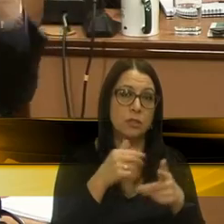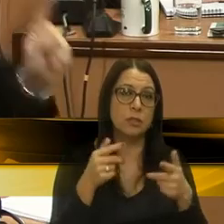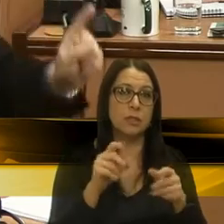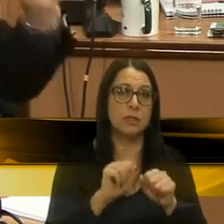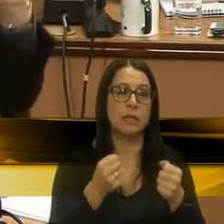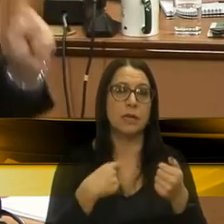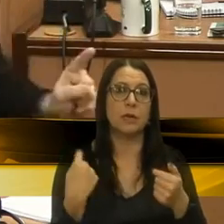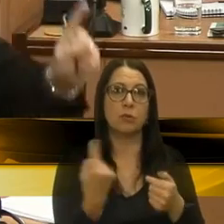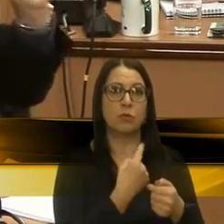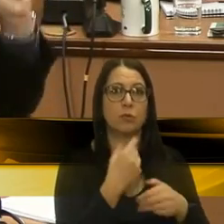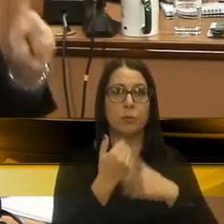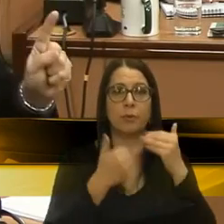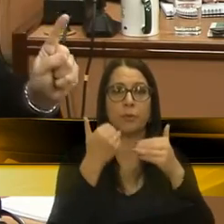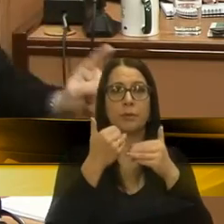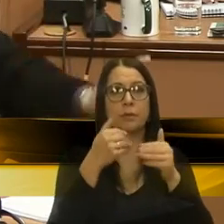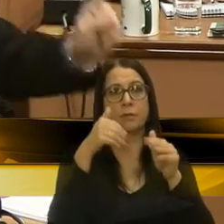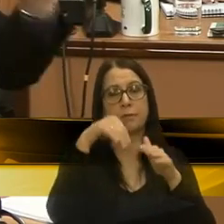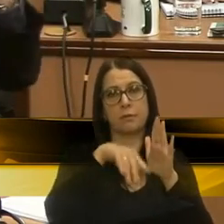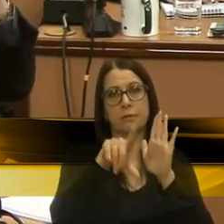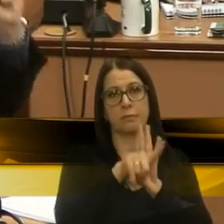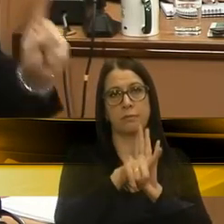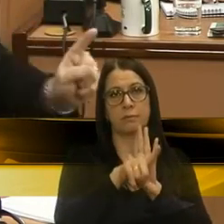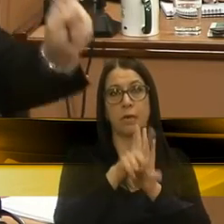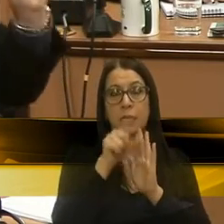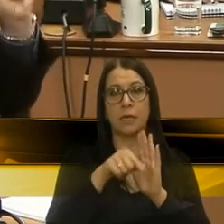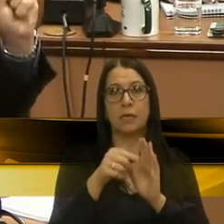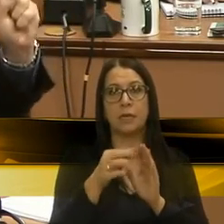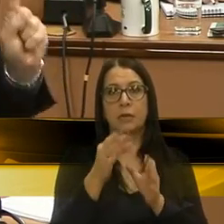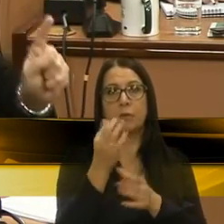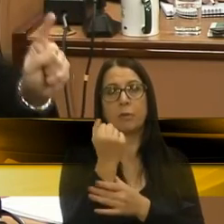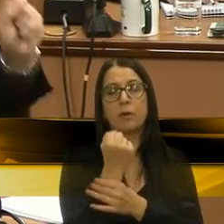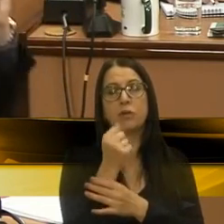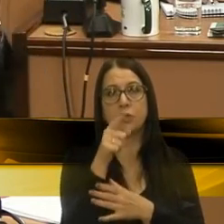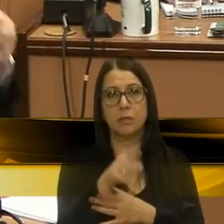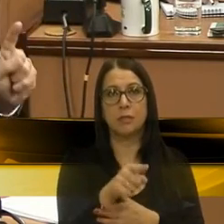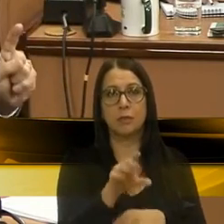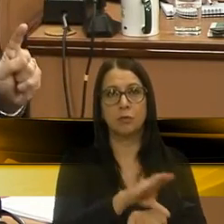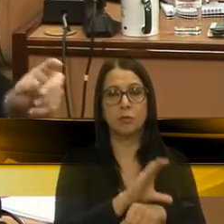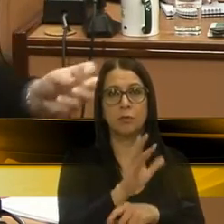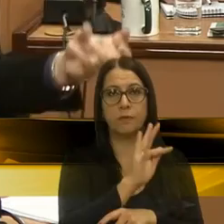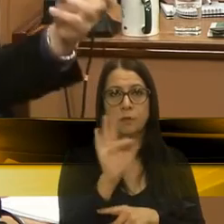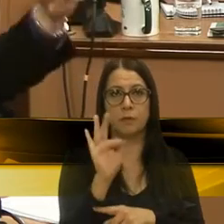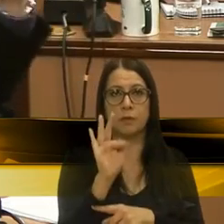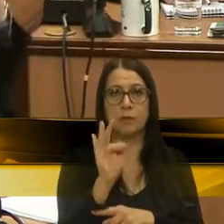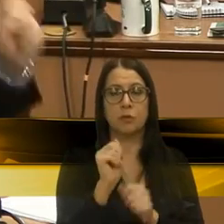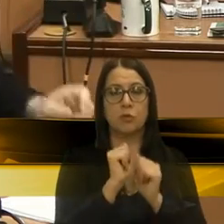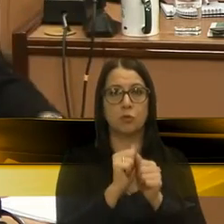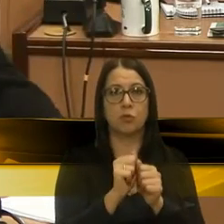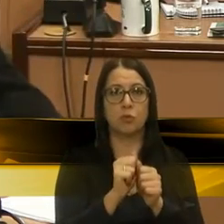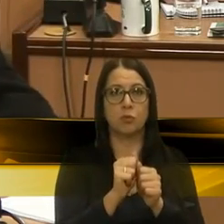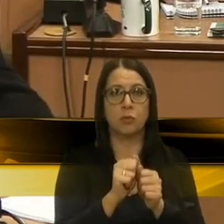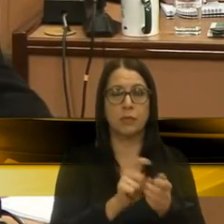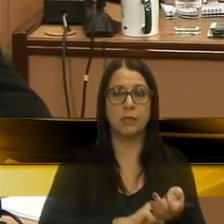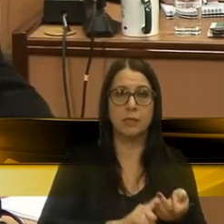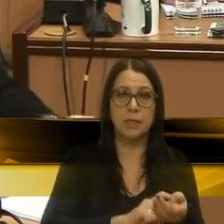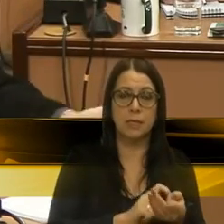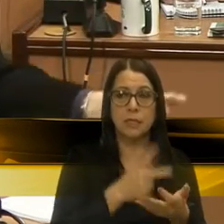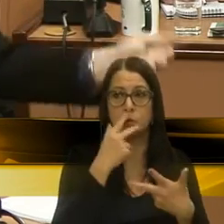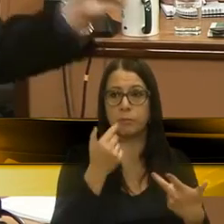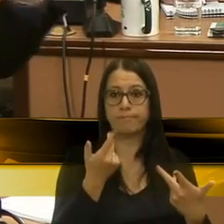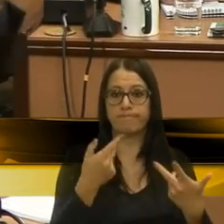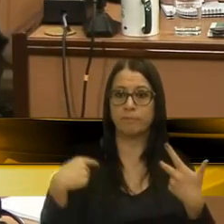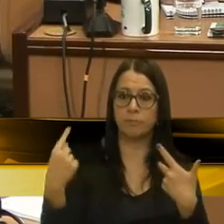o devido processo legal, que é uma garantia que está na Constituição Federal, e através dessa ânsia punitiva,